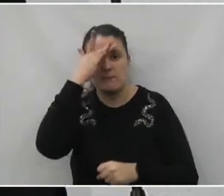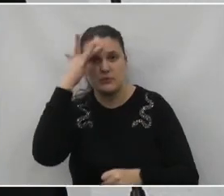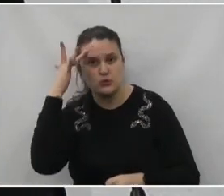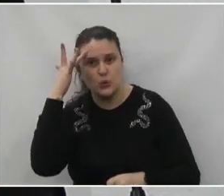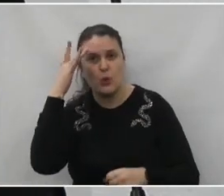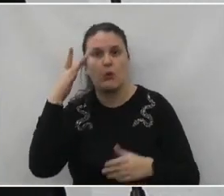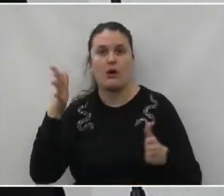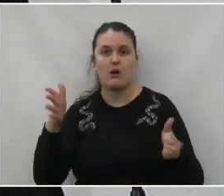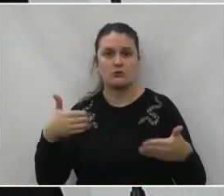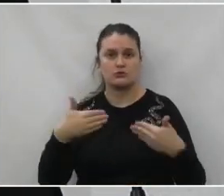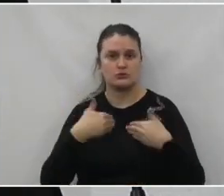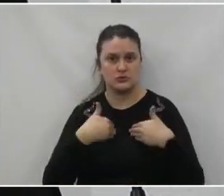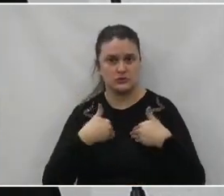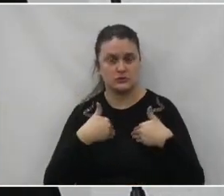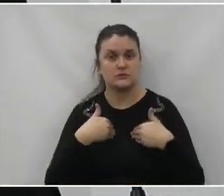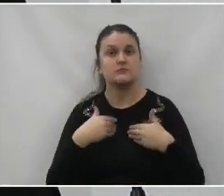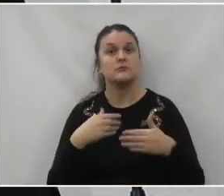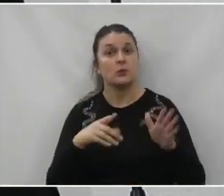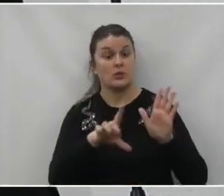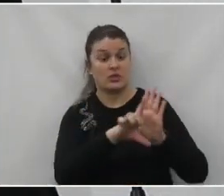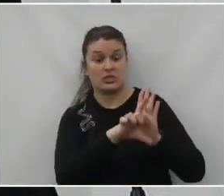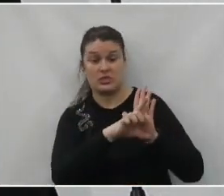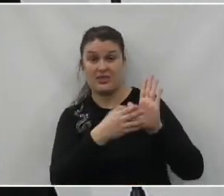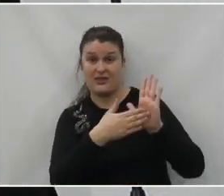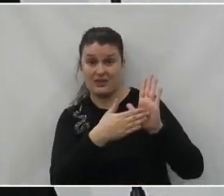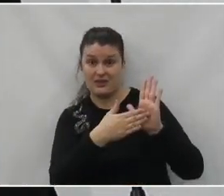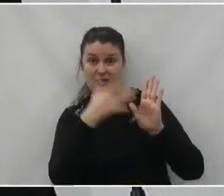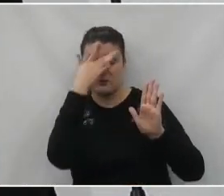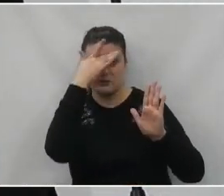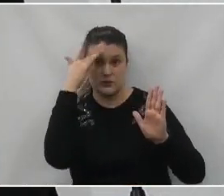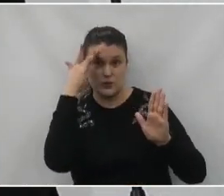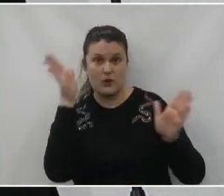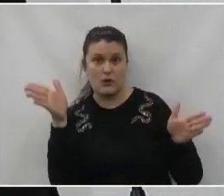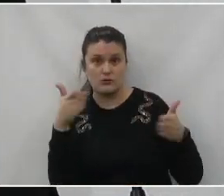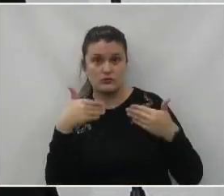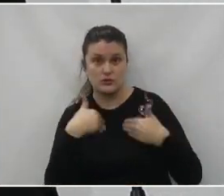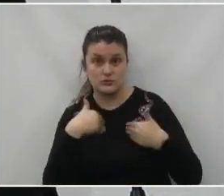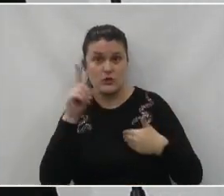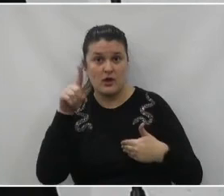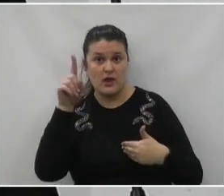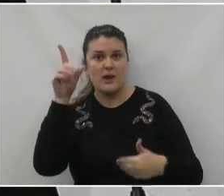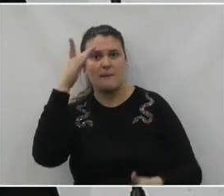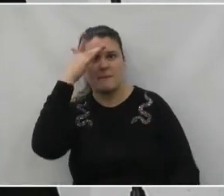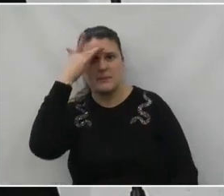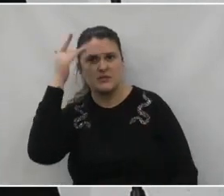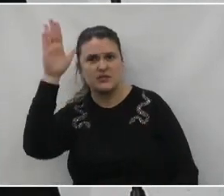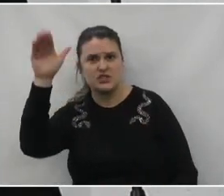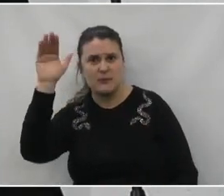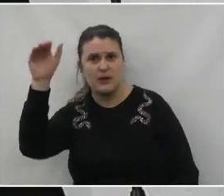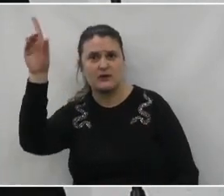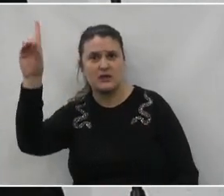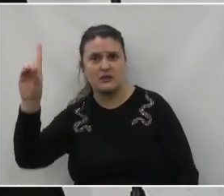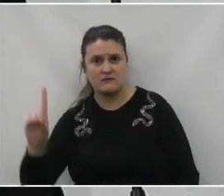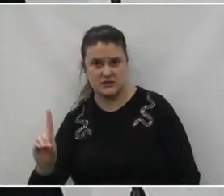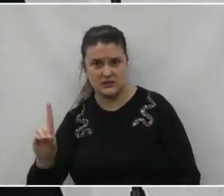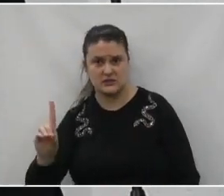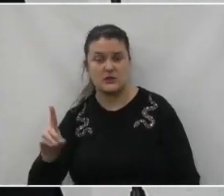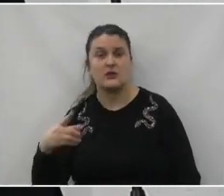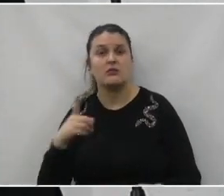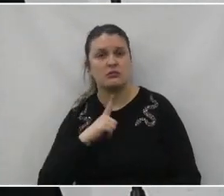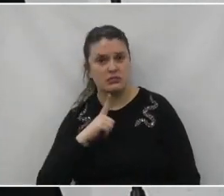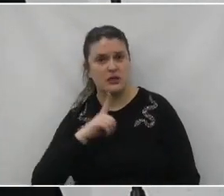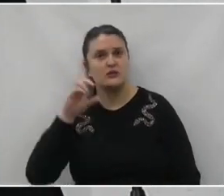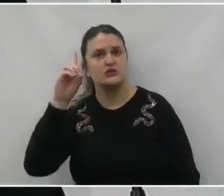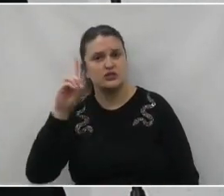Autismo, onde, para efeitos legais, as pessoas com autismo passam a ser consideradas pessoas com deficiência, tendo seu